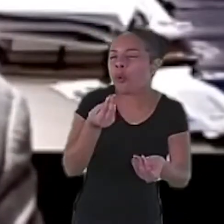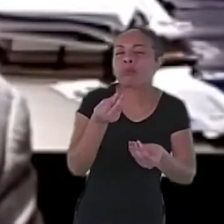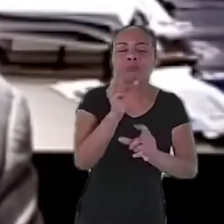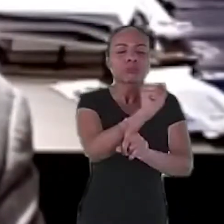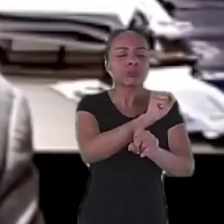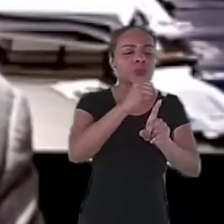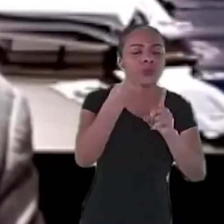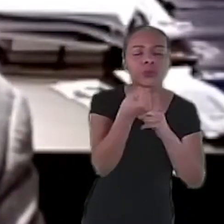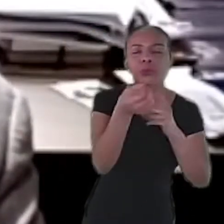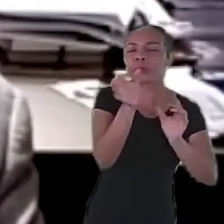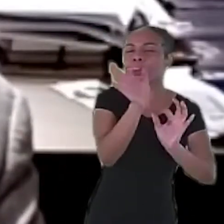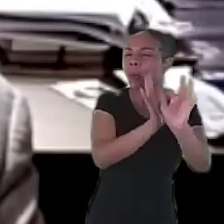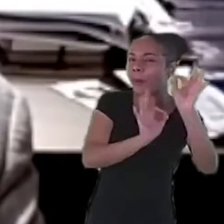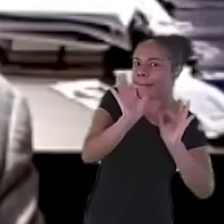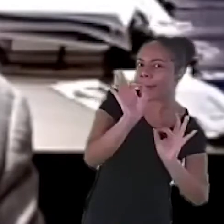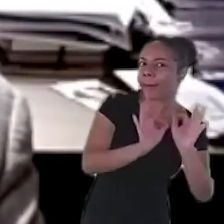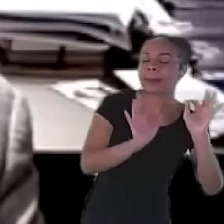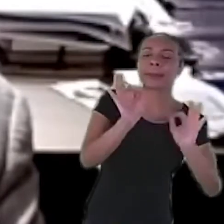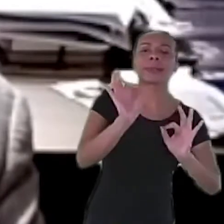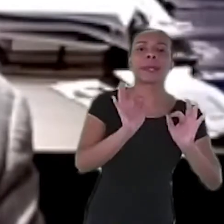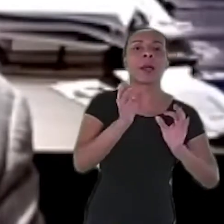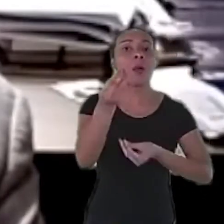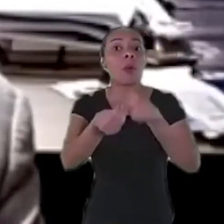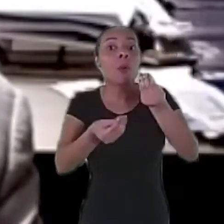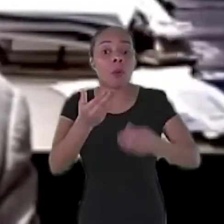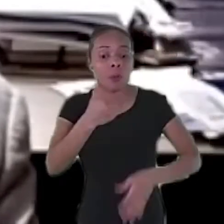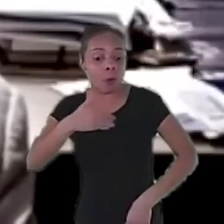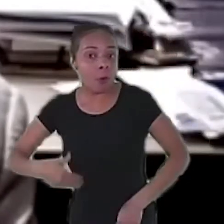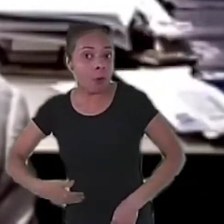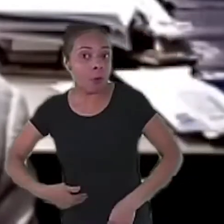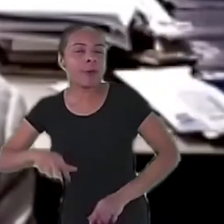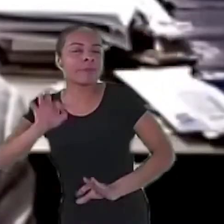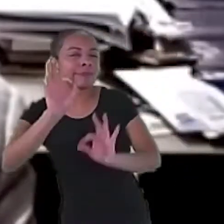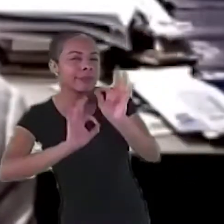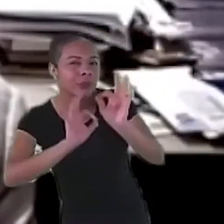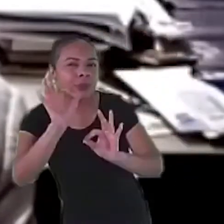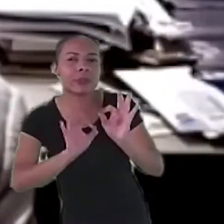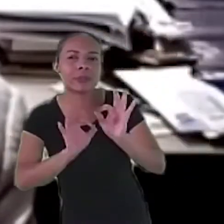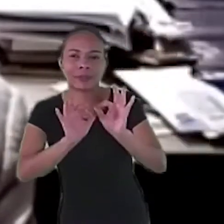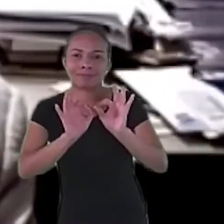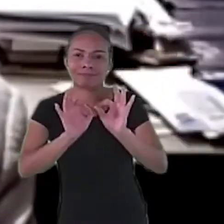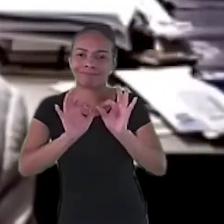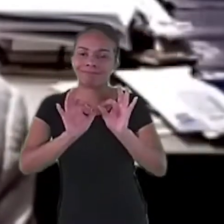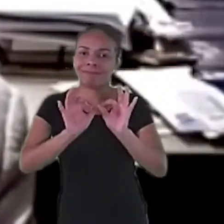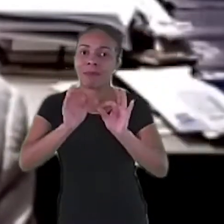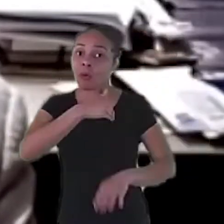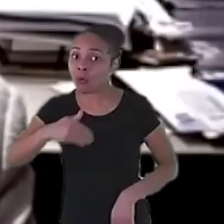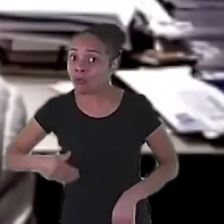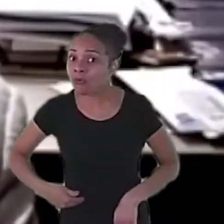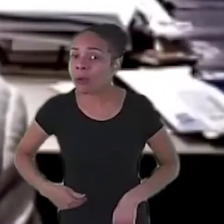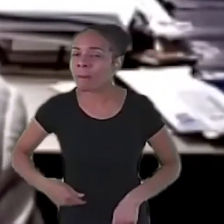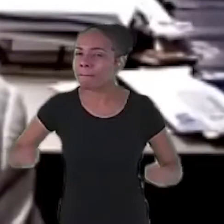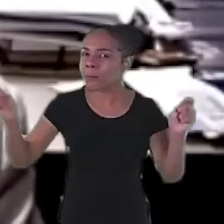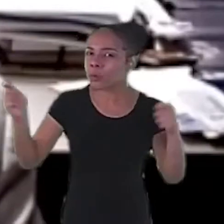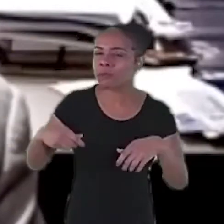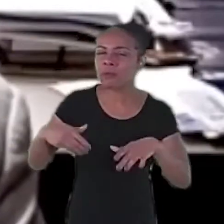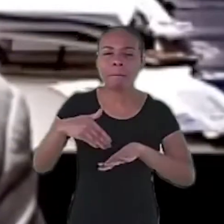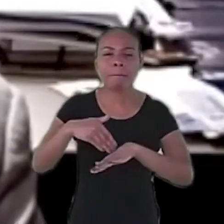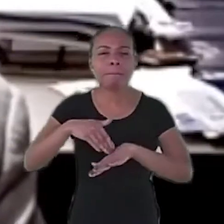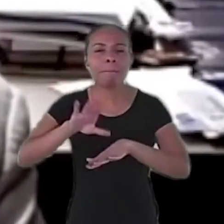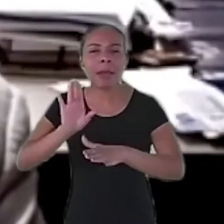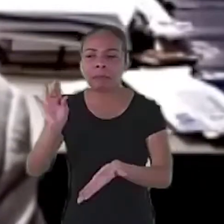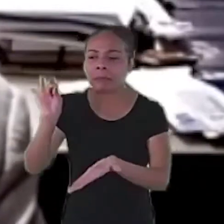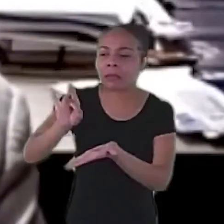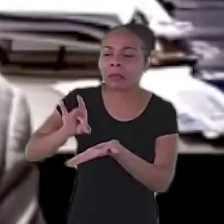organizar o Estado, como organizar o governo para que ele seja mais legítimo e democrático e atinja o conjunto da